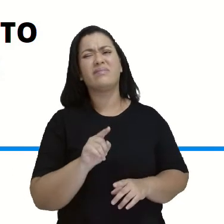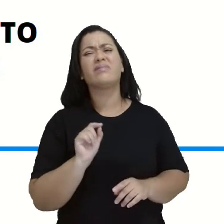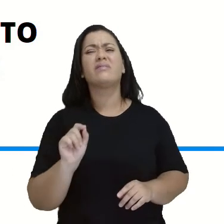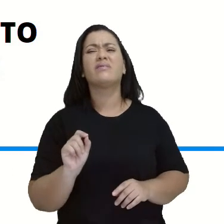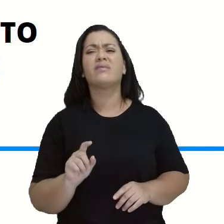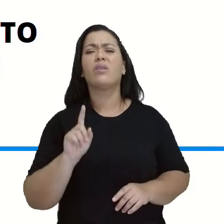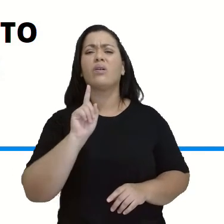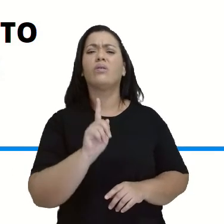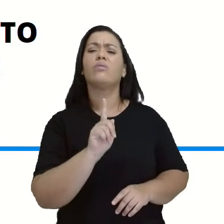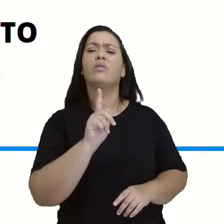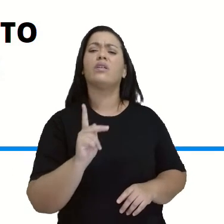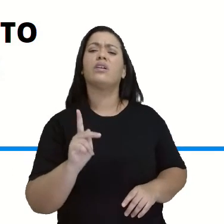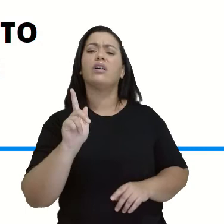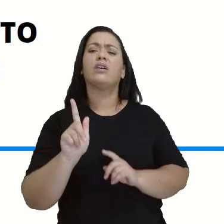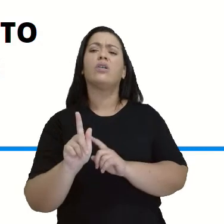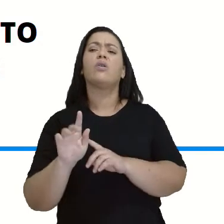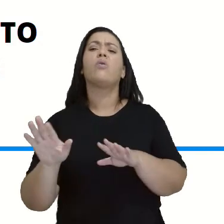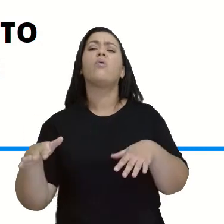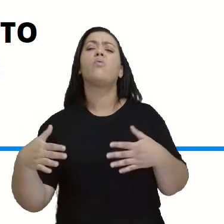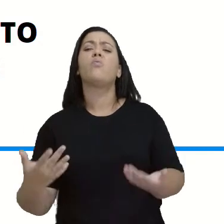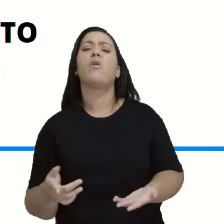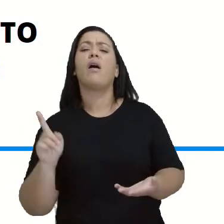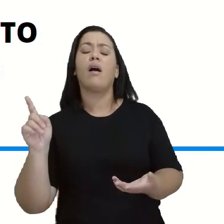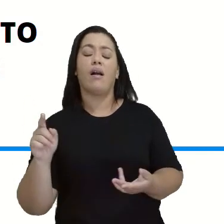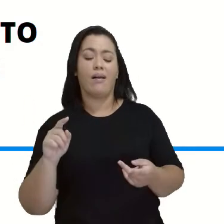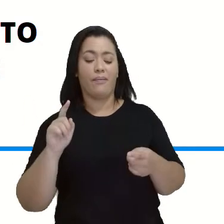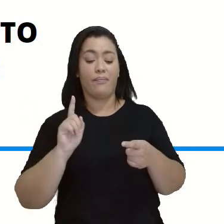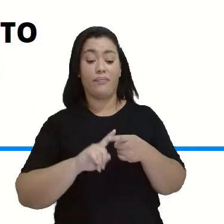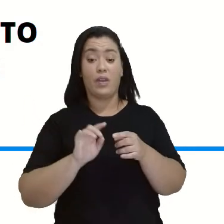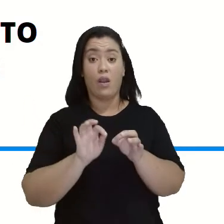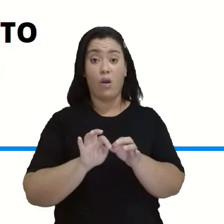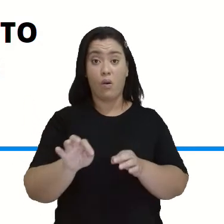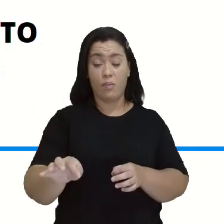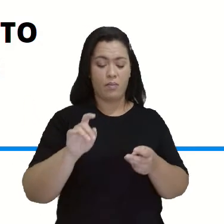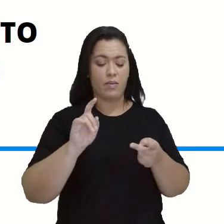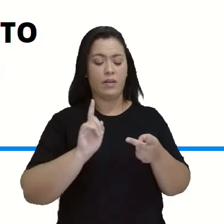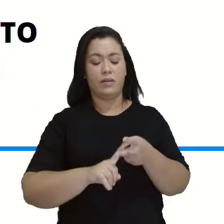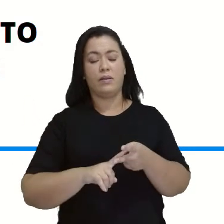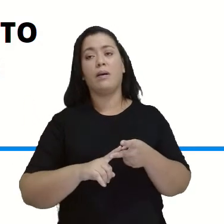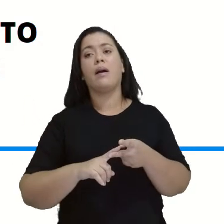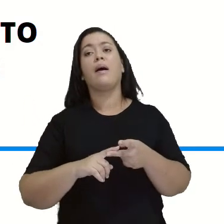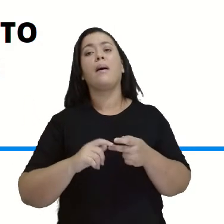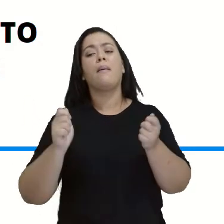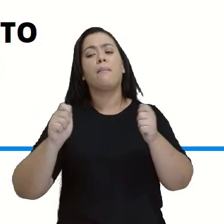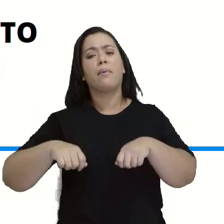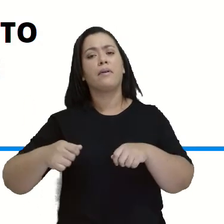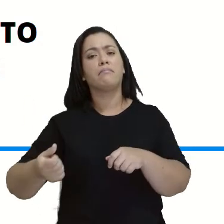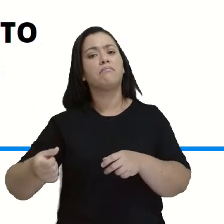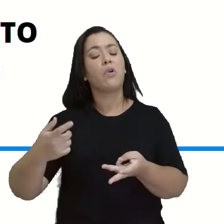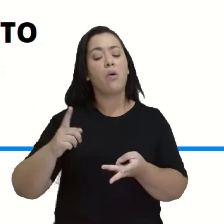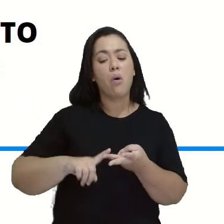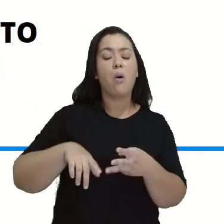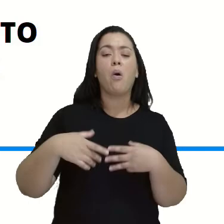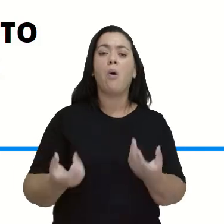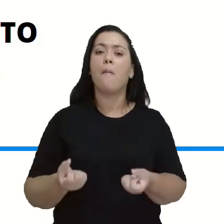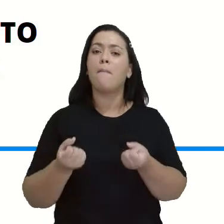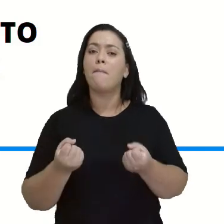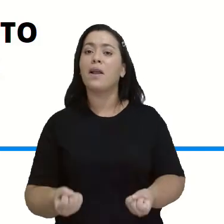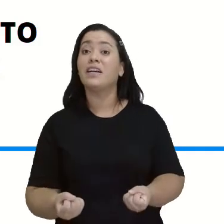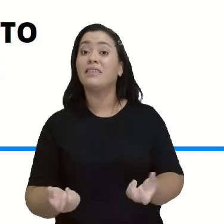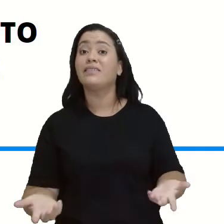está envolvendo a grandeza comprimento, capacidade ou massa? Contem para mim e amanhã eu vou